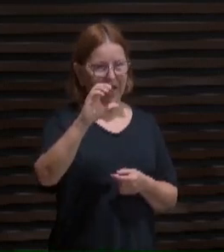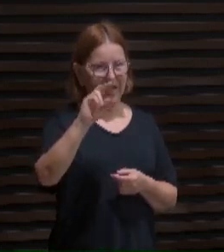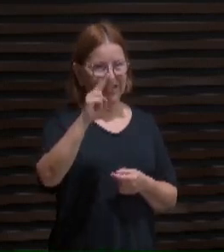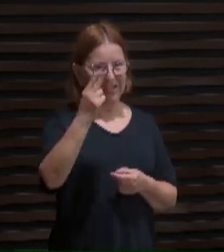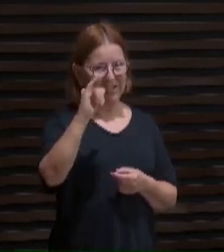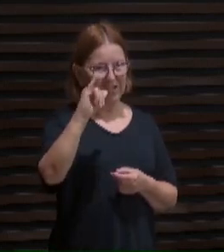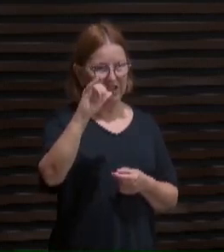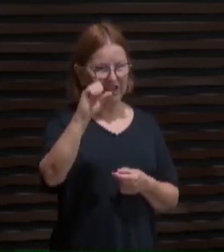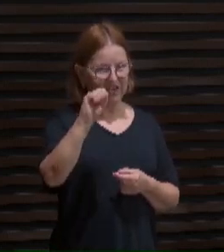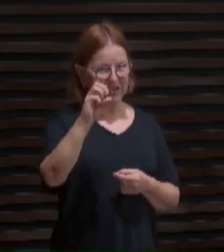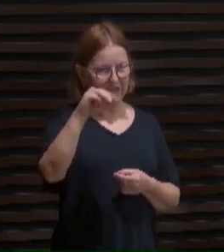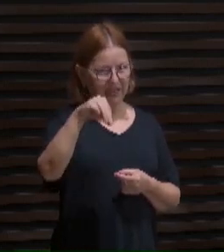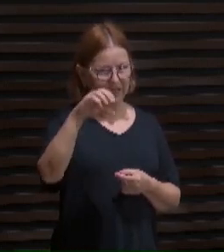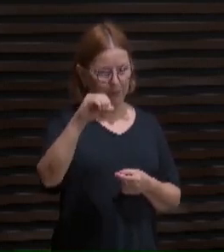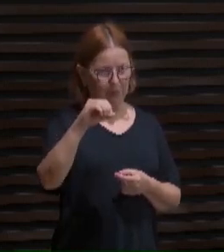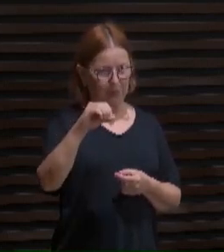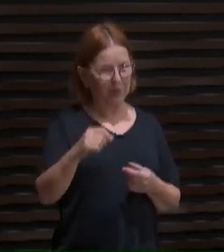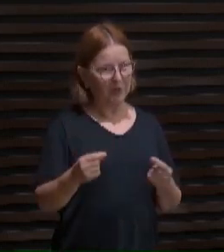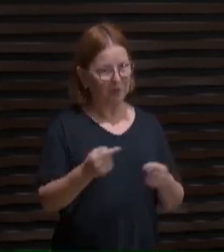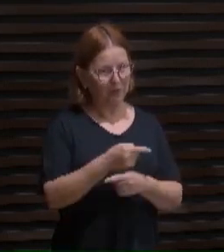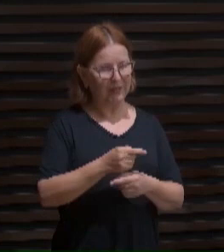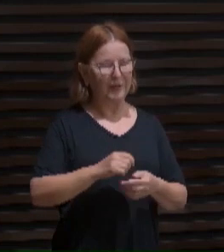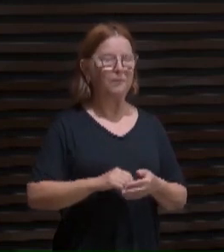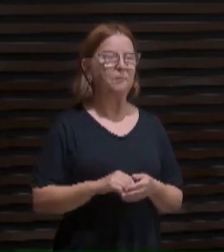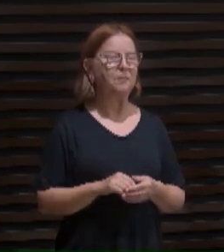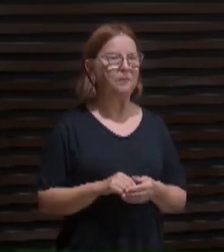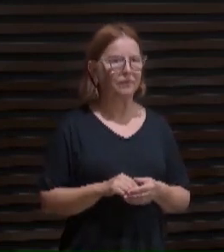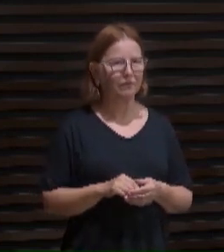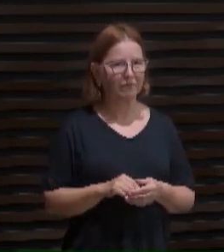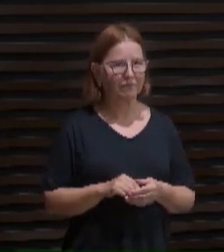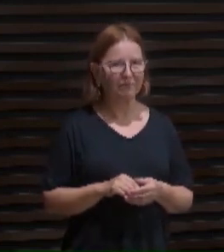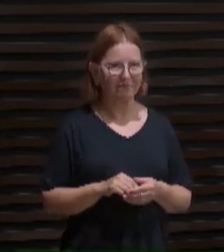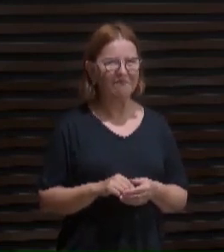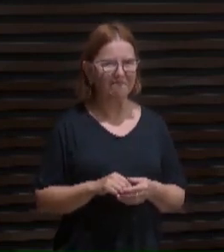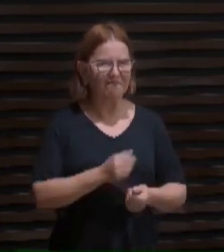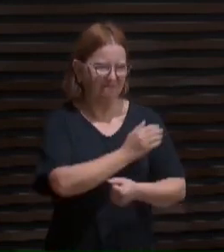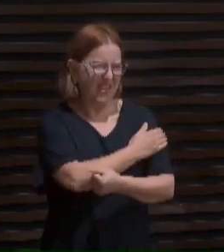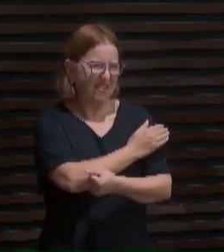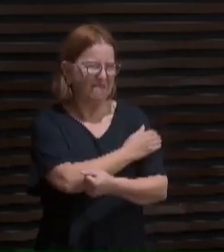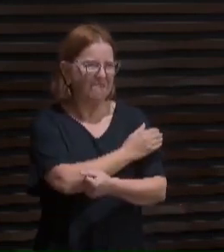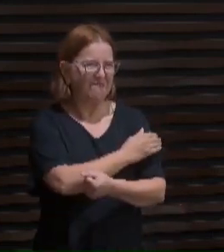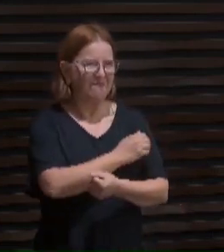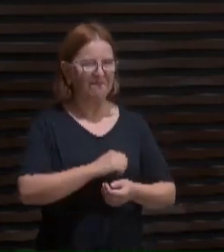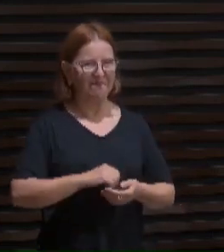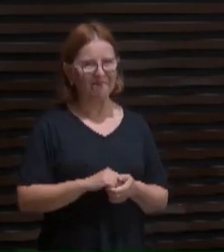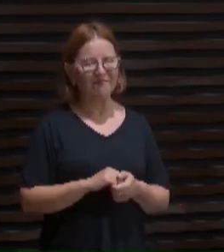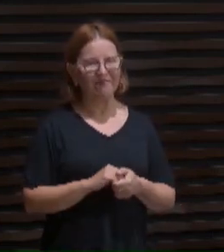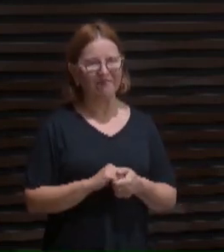Vocês já devem ter ouvido muito falar de misoginia. O homem que